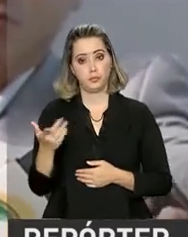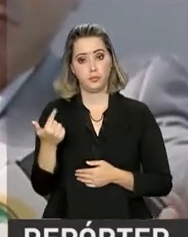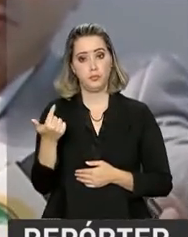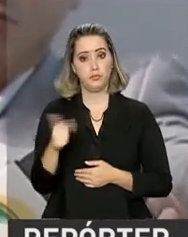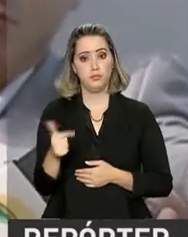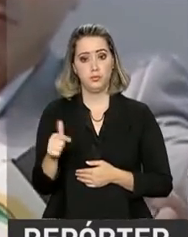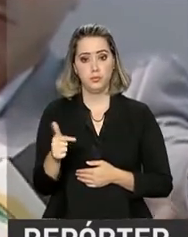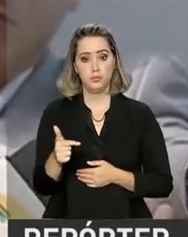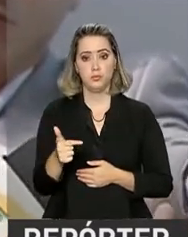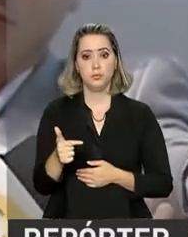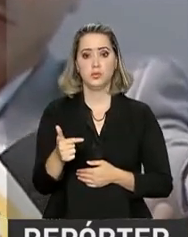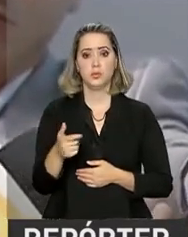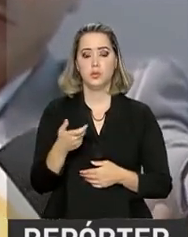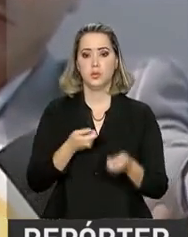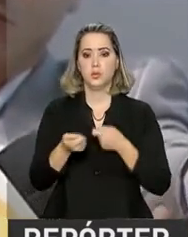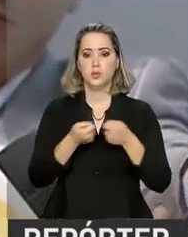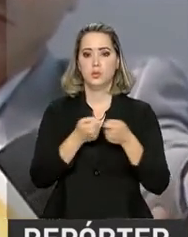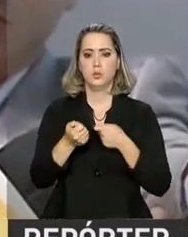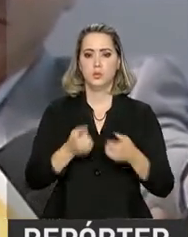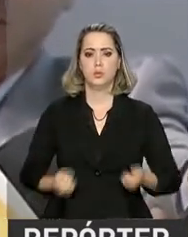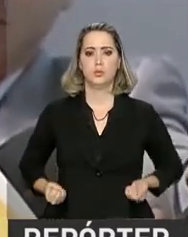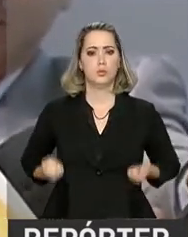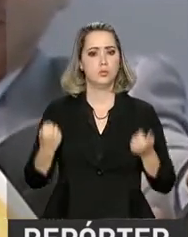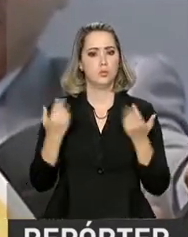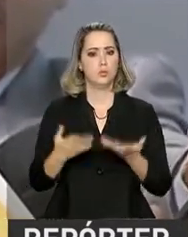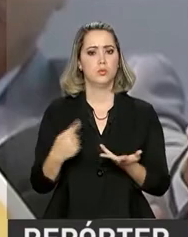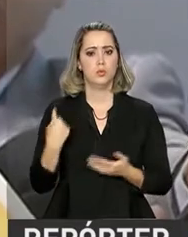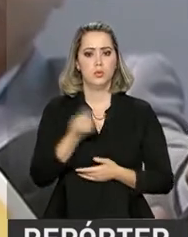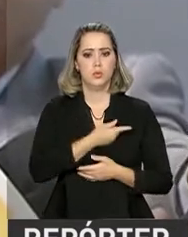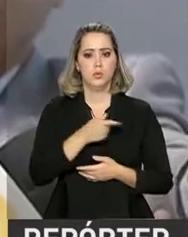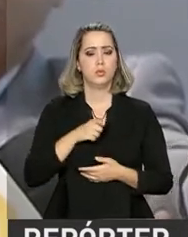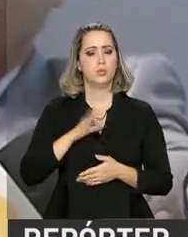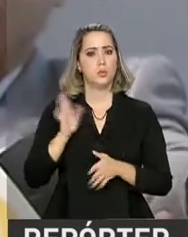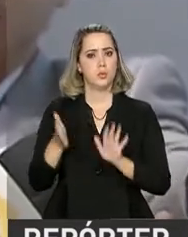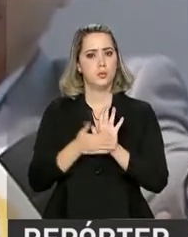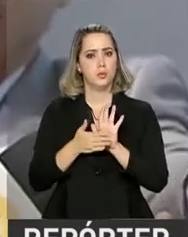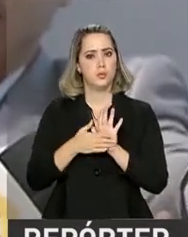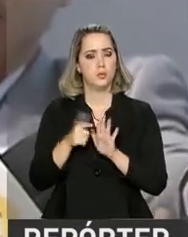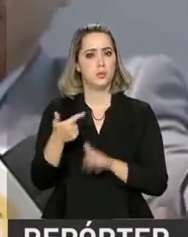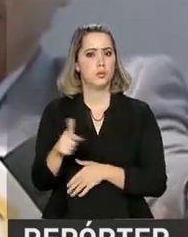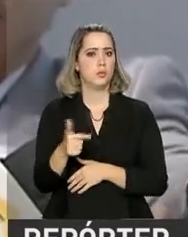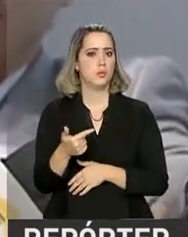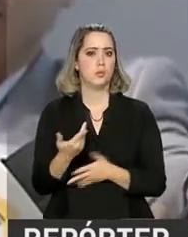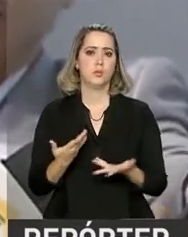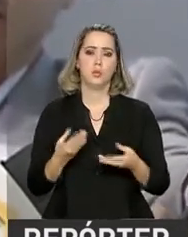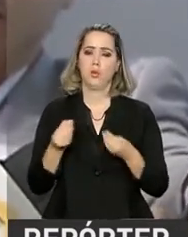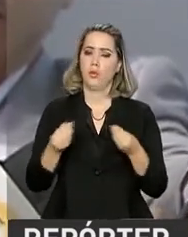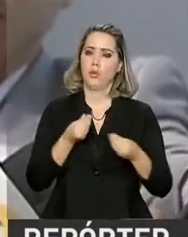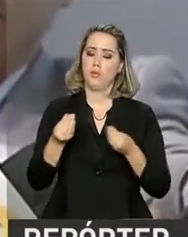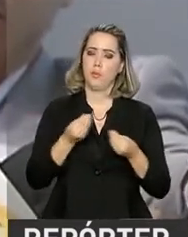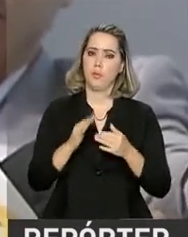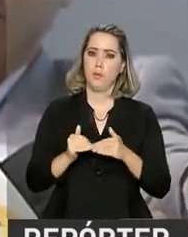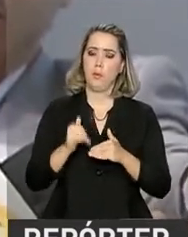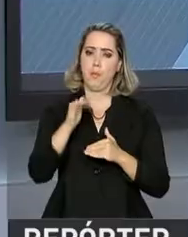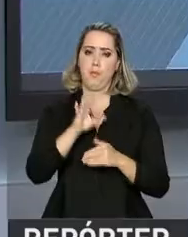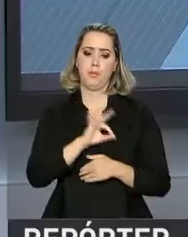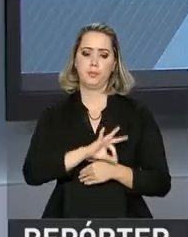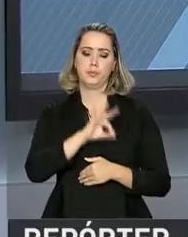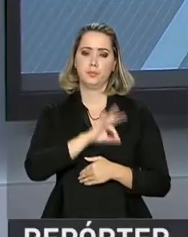tem um controle das despesas da Previdência conforme nós temos proposto, você também não vai ter espaço para aumento de salário